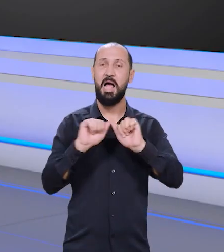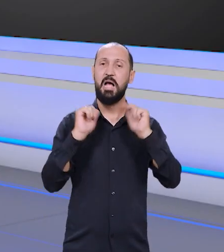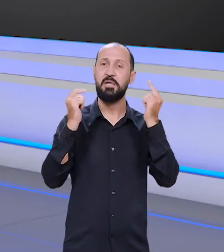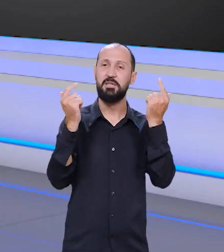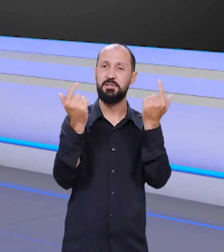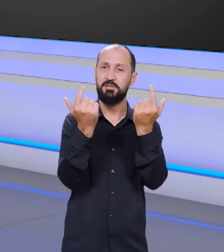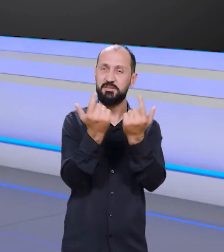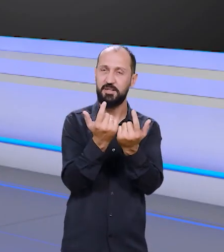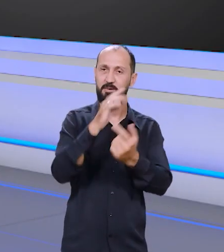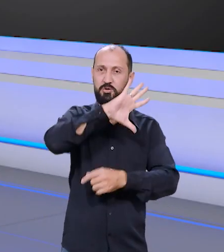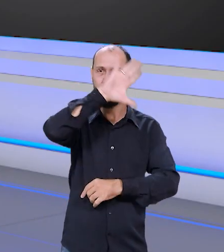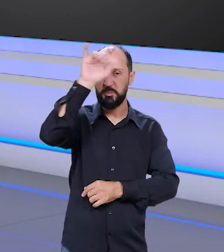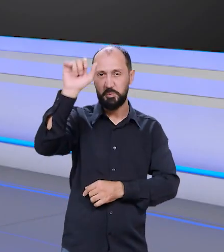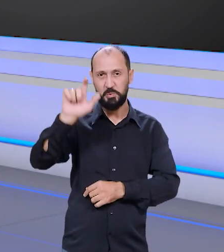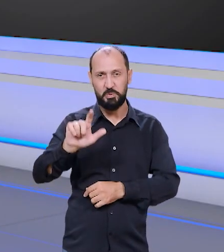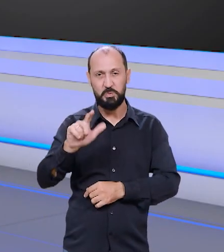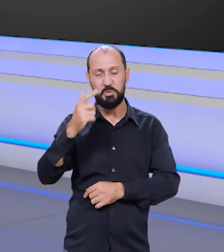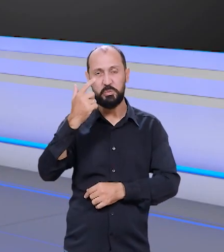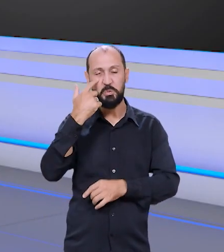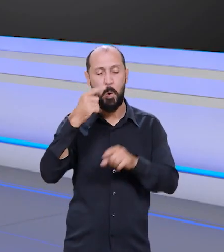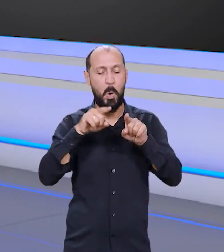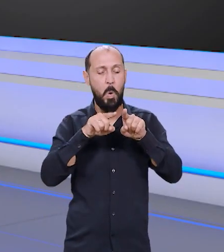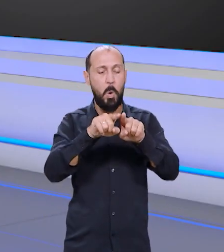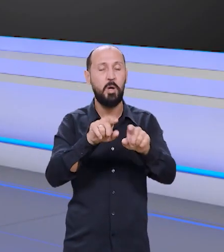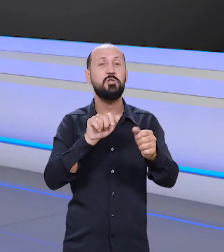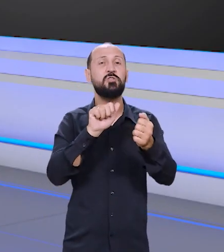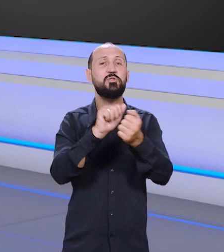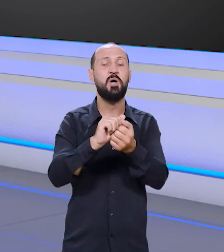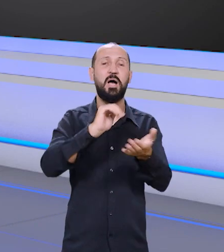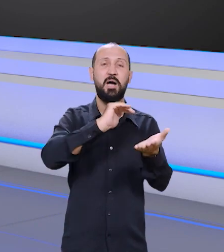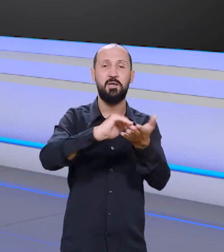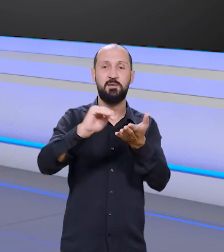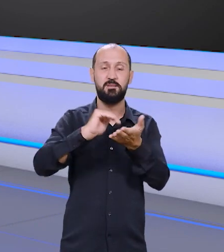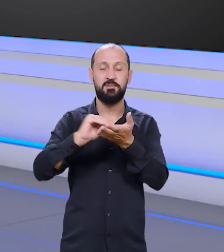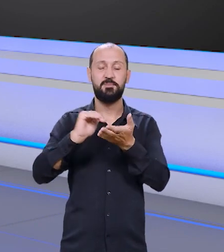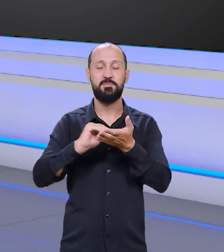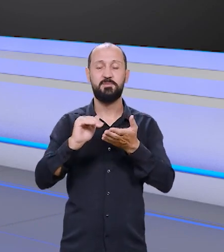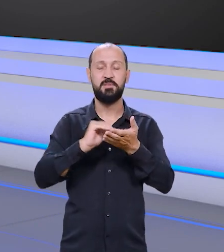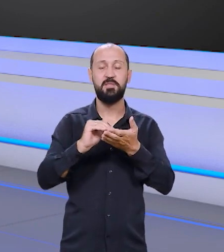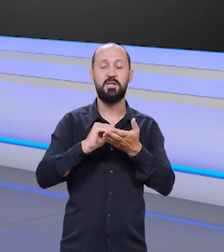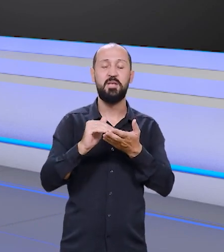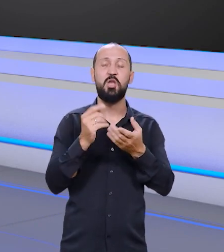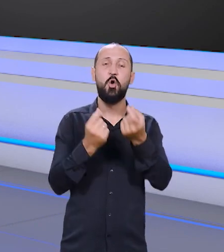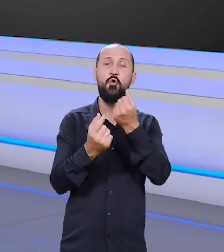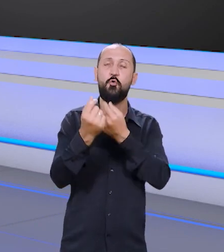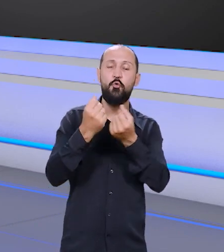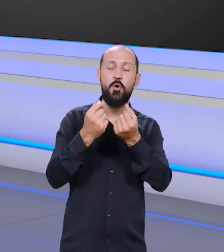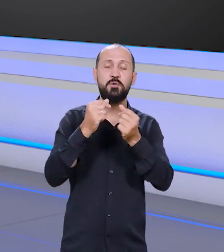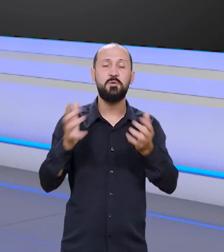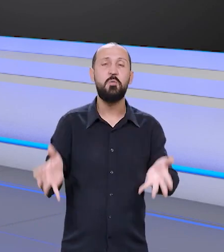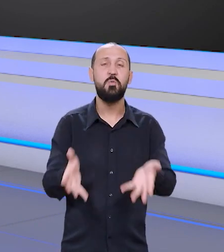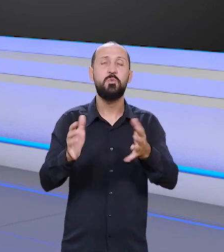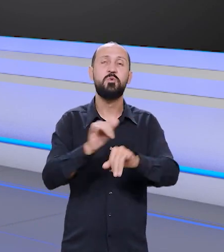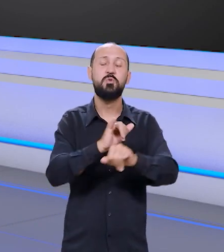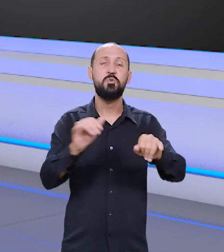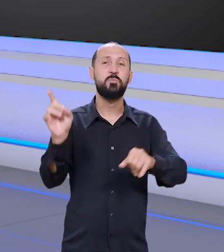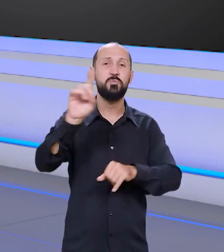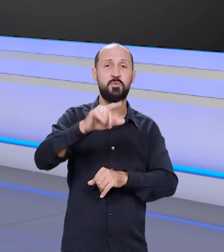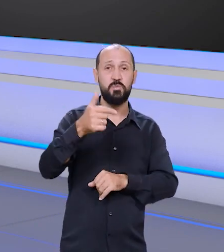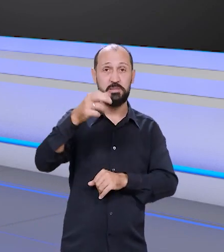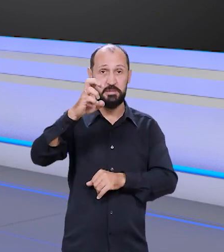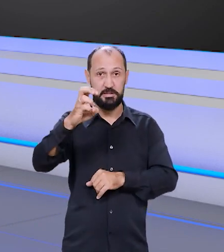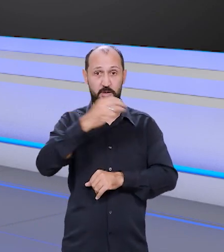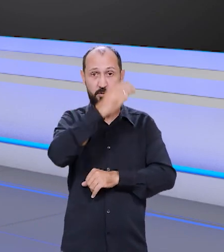A Assembleia Legislativa de Mato Grosso do Sul, em parceria com a Secretaria de Estado e Fazenda, estão promovendo para o